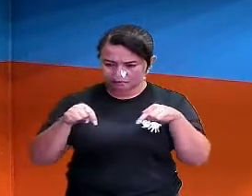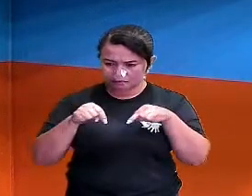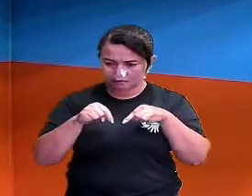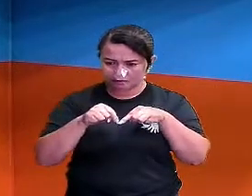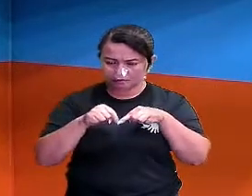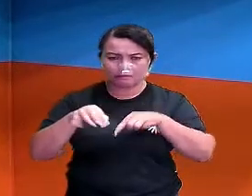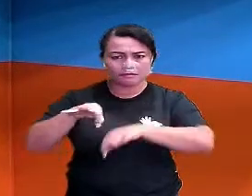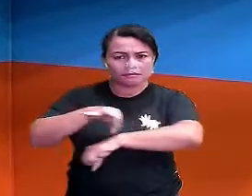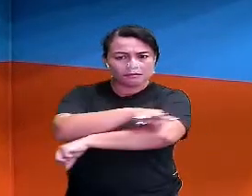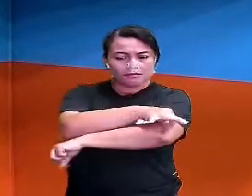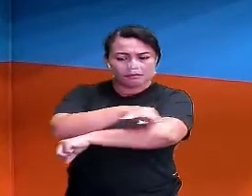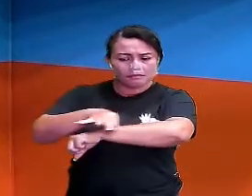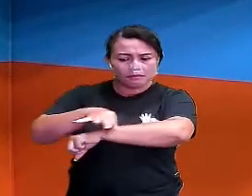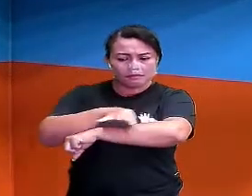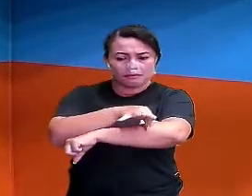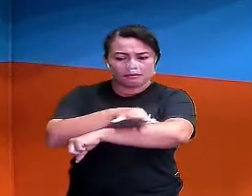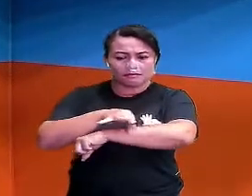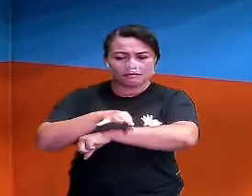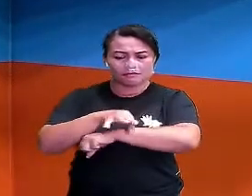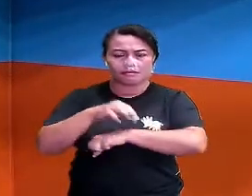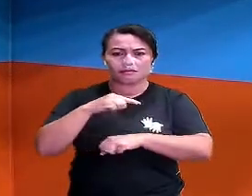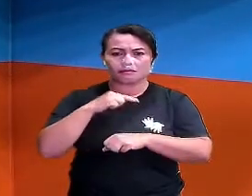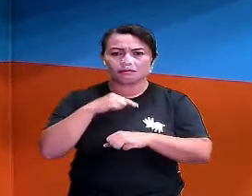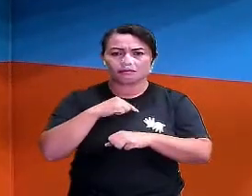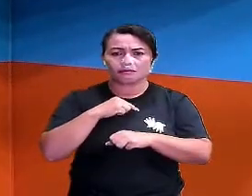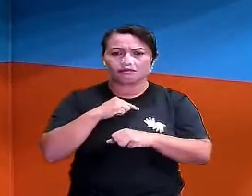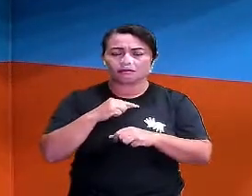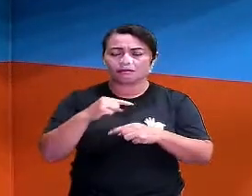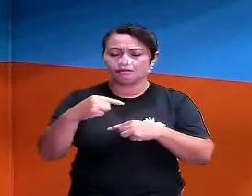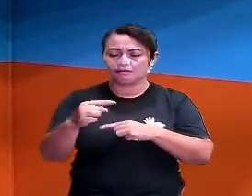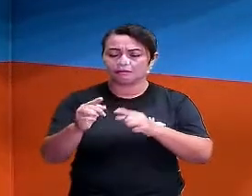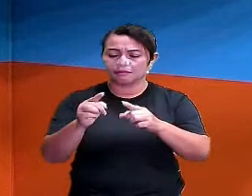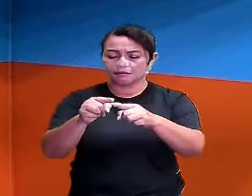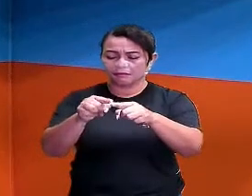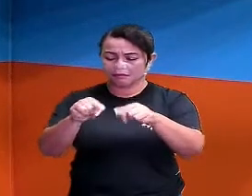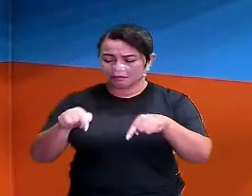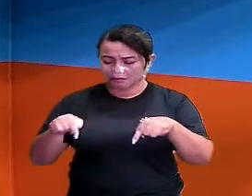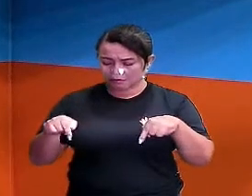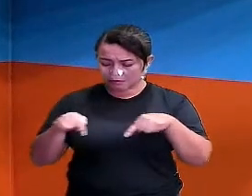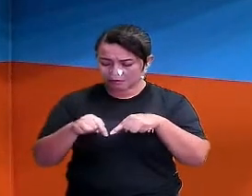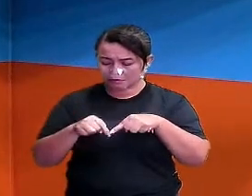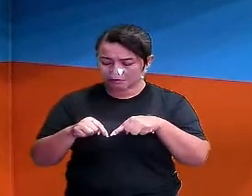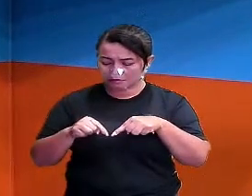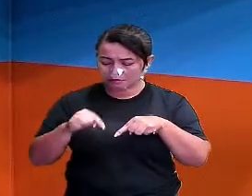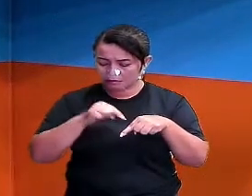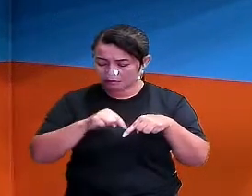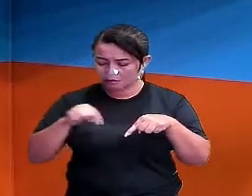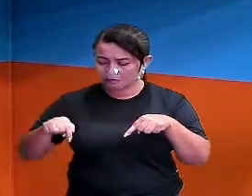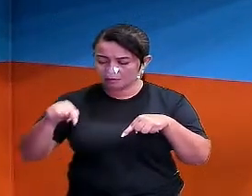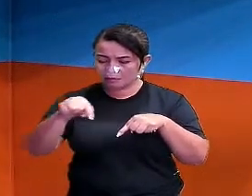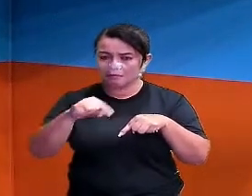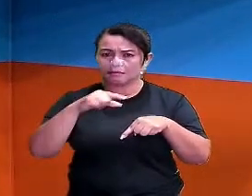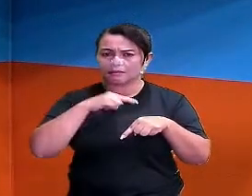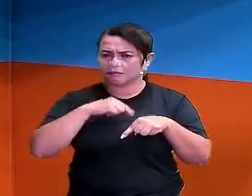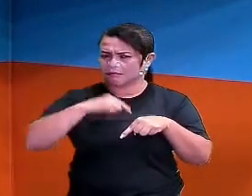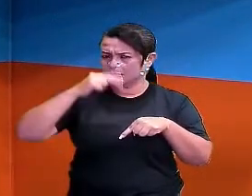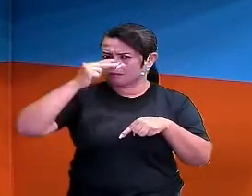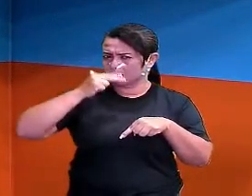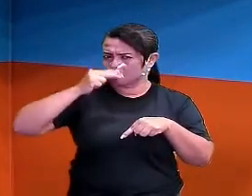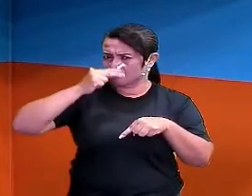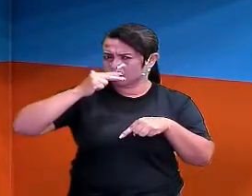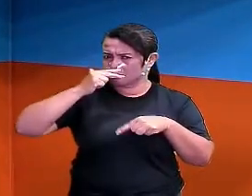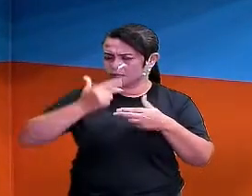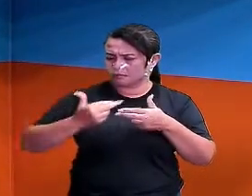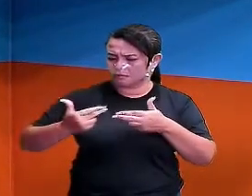a medida de um dos seus lados. Sabendo que todos os lados do triângulo possuíam a mesma